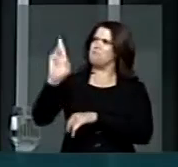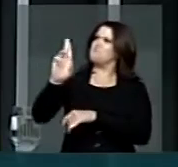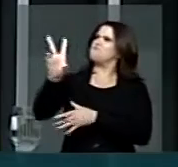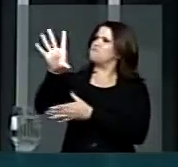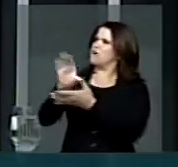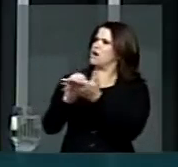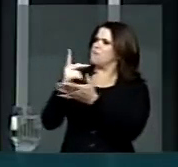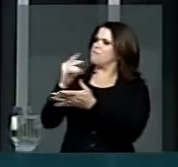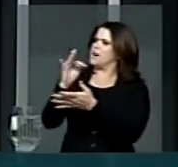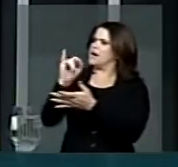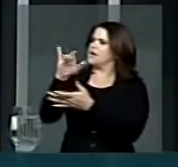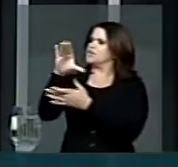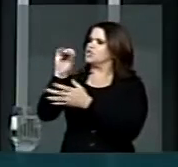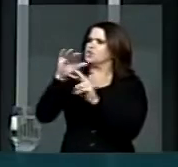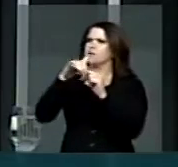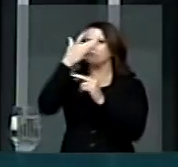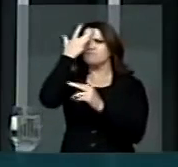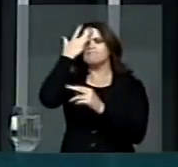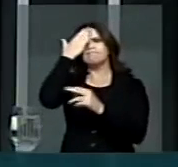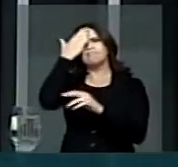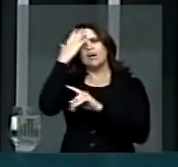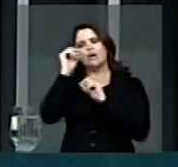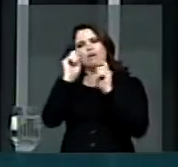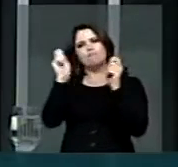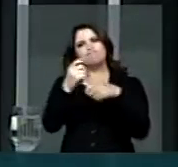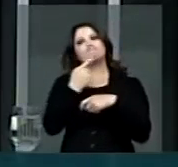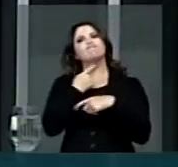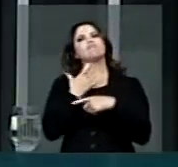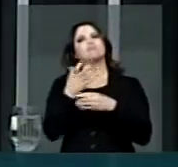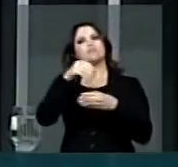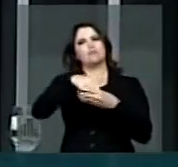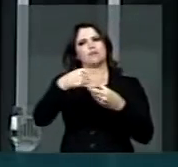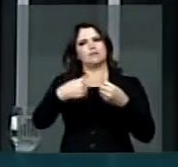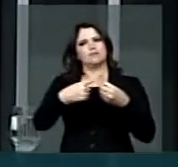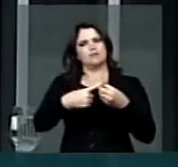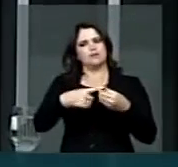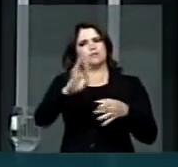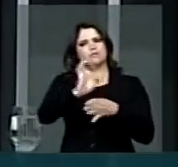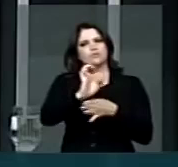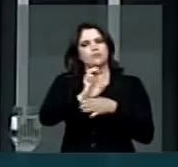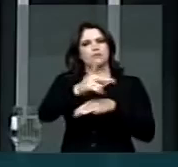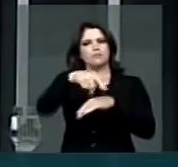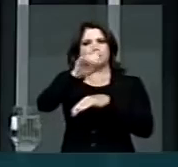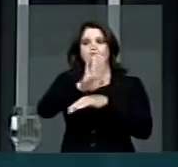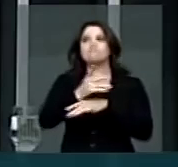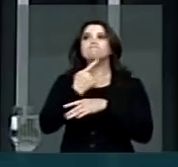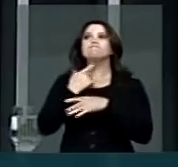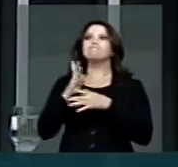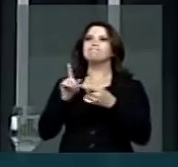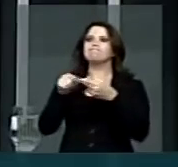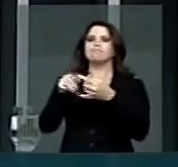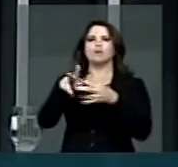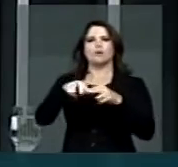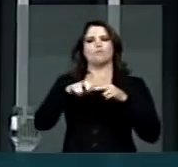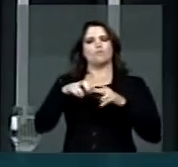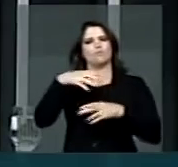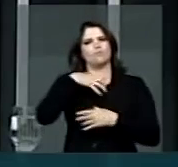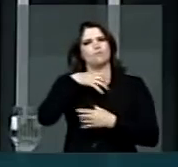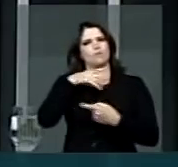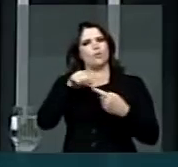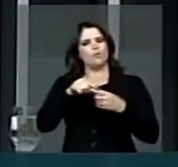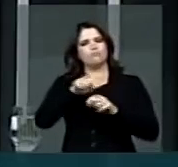para quem sabia e queria mudar a cidade, o seu estado e o seu país. Essa característica